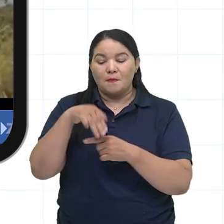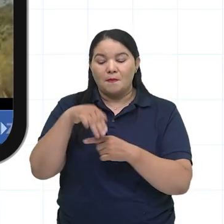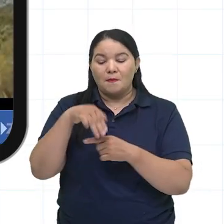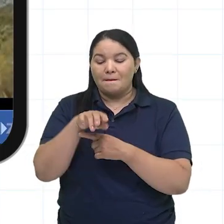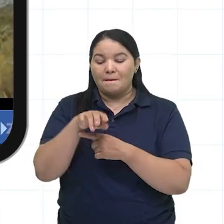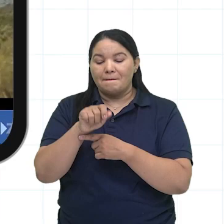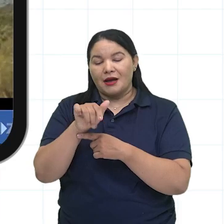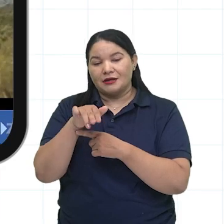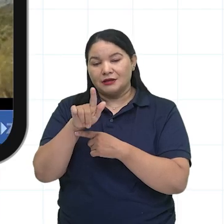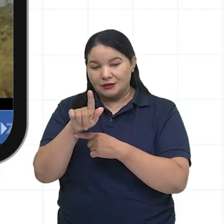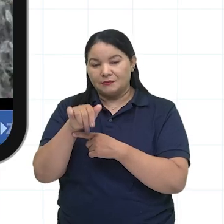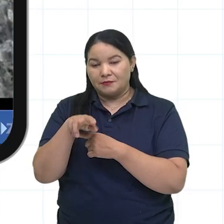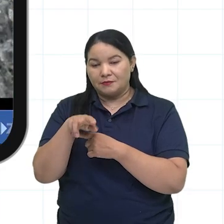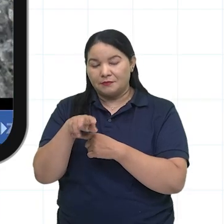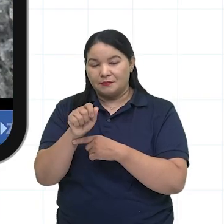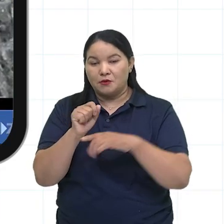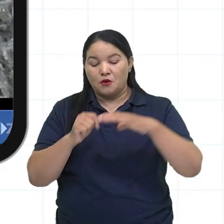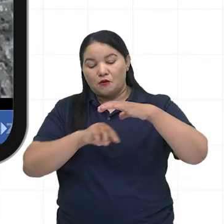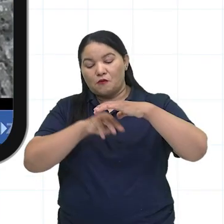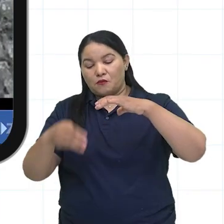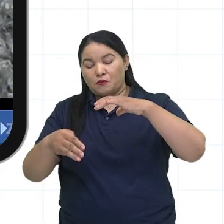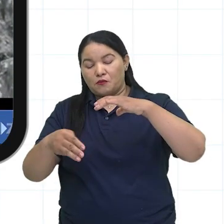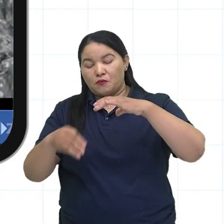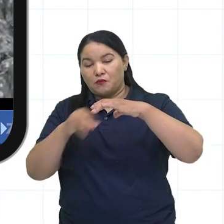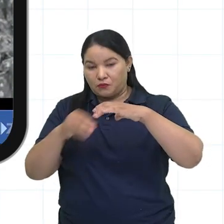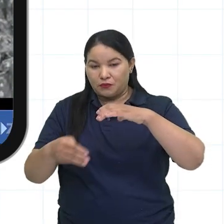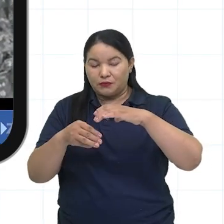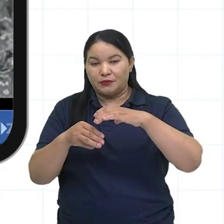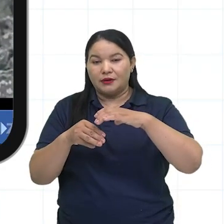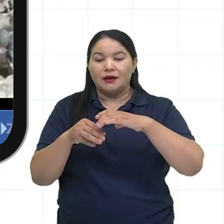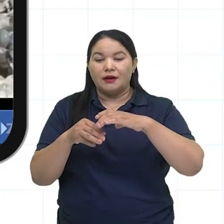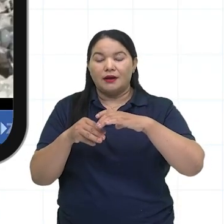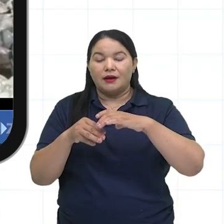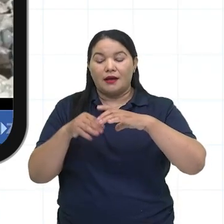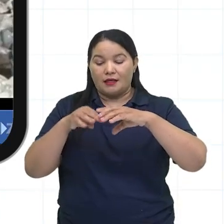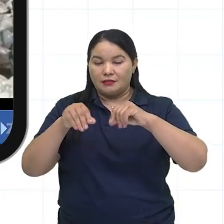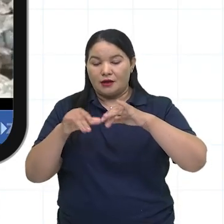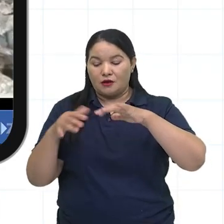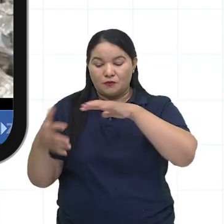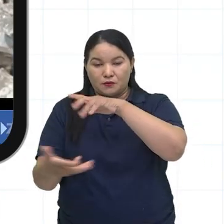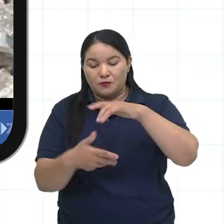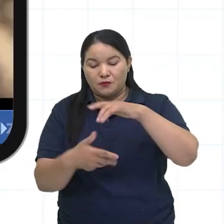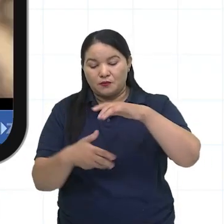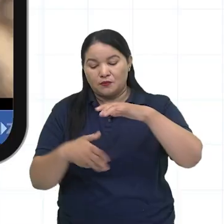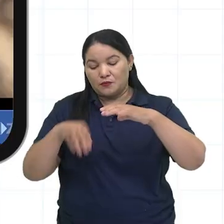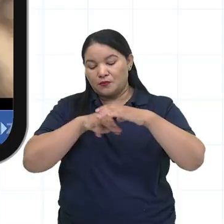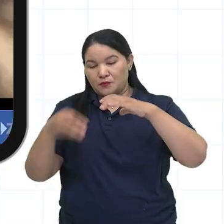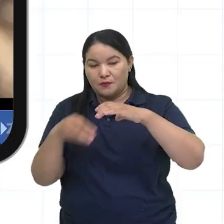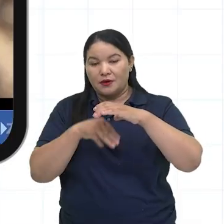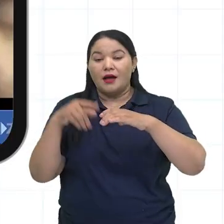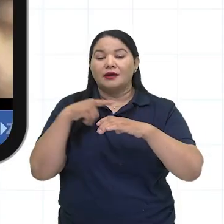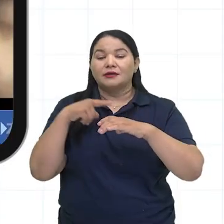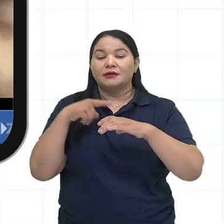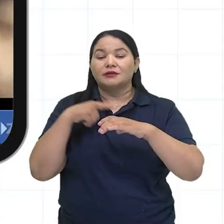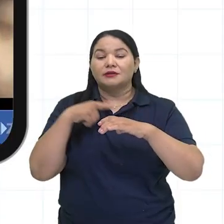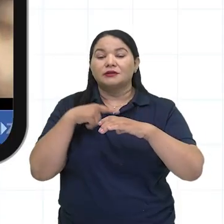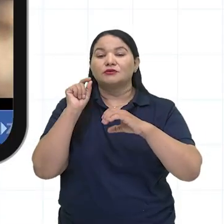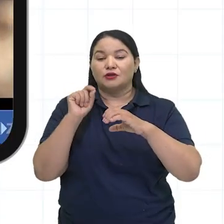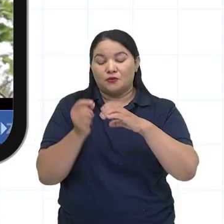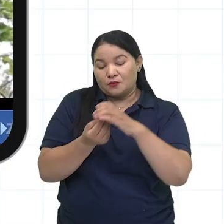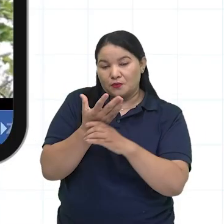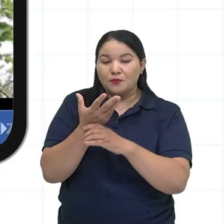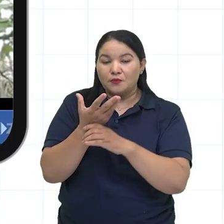elas são mais resistentes. E você já observa aí, olha, o